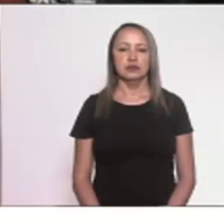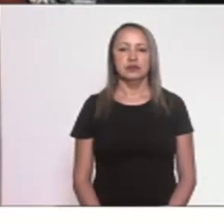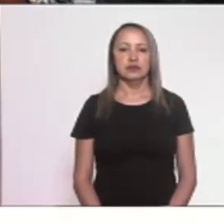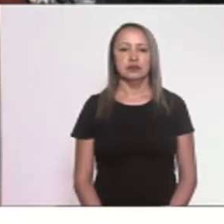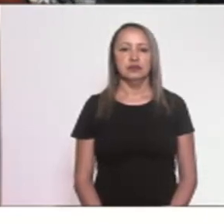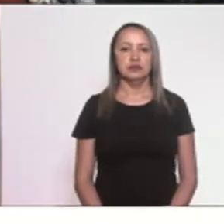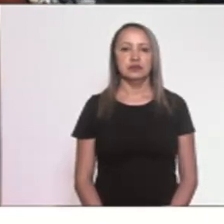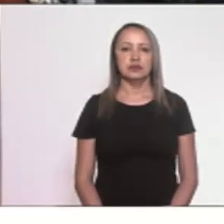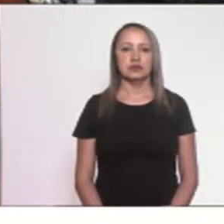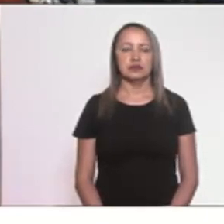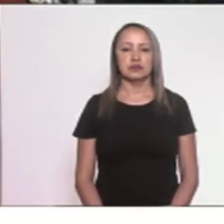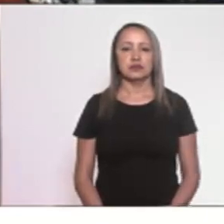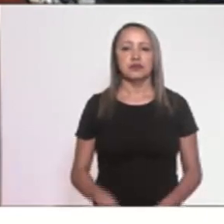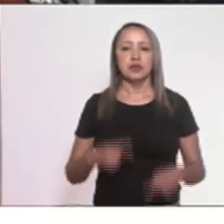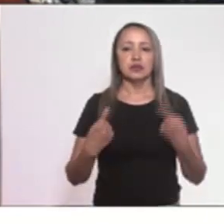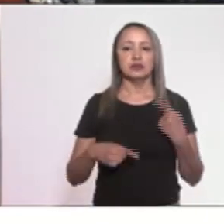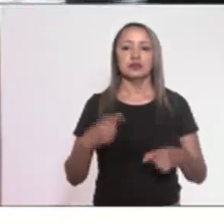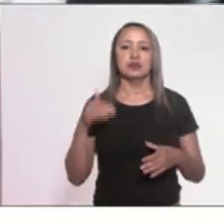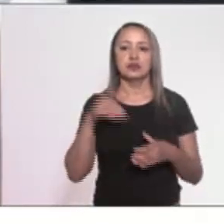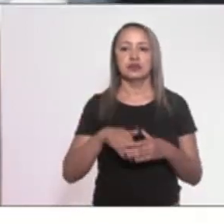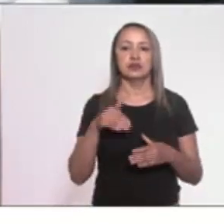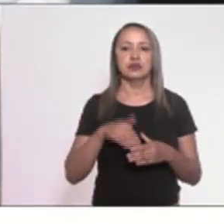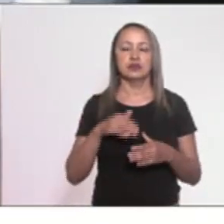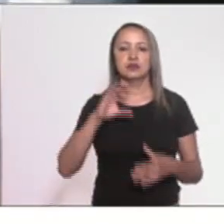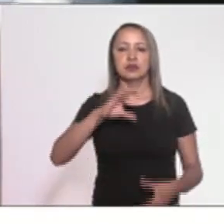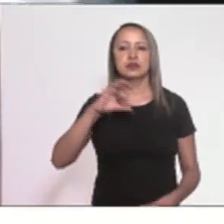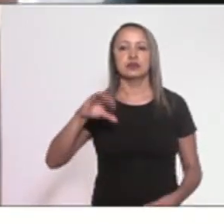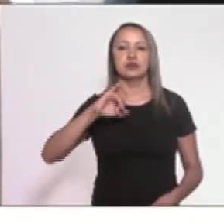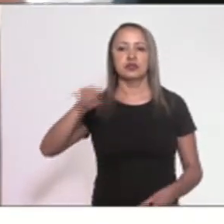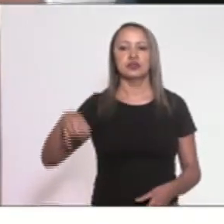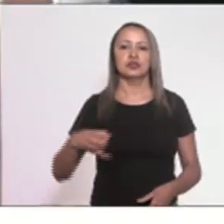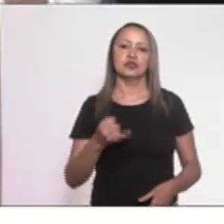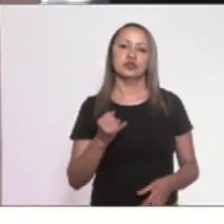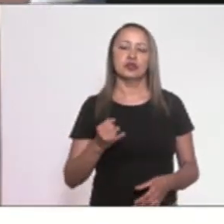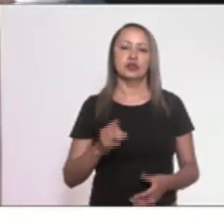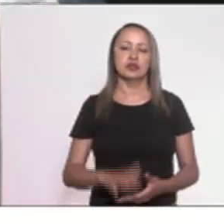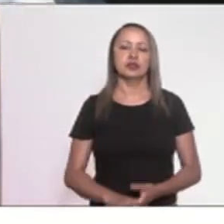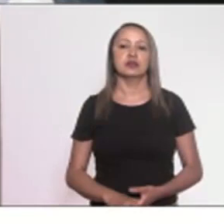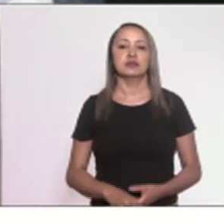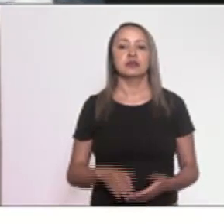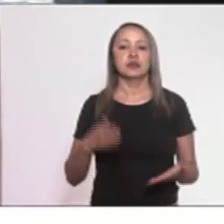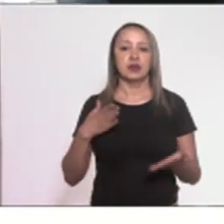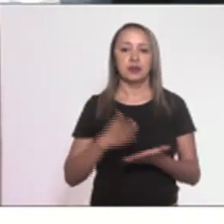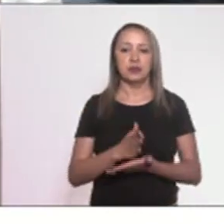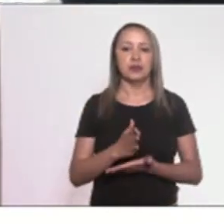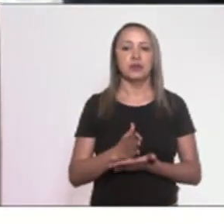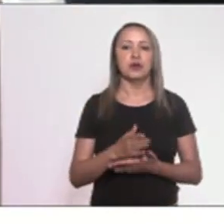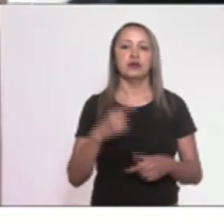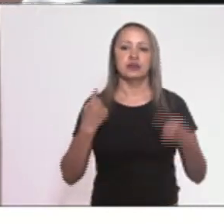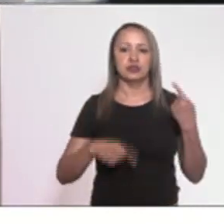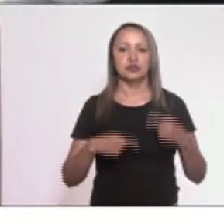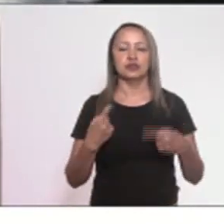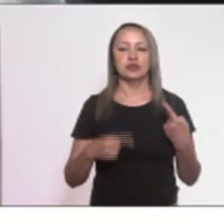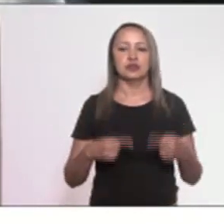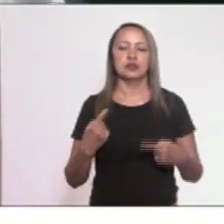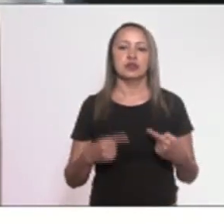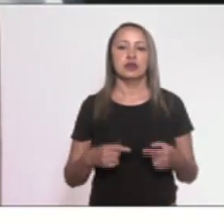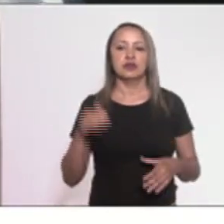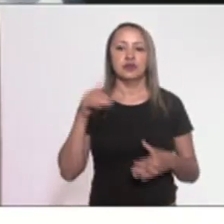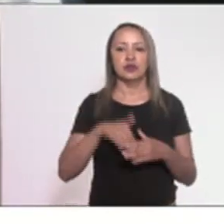Havendo quem queira discutir, se é da discussão, em votação, parecida a CCJ com emenda. Senhores que aprovam a discussão, aprovado. Em